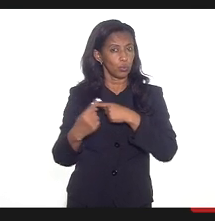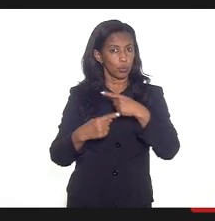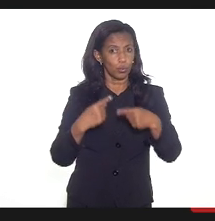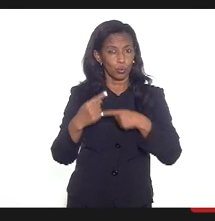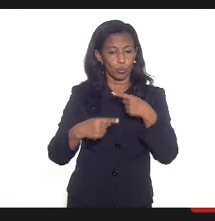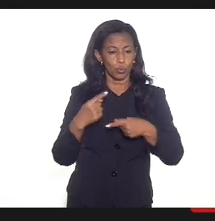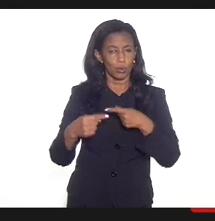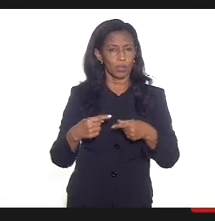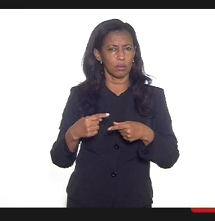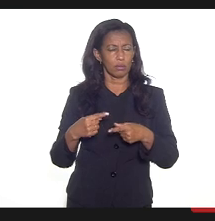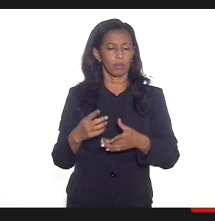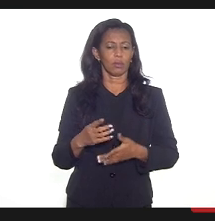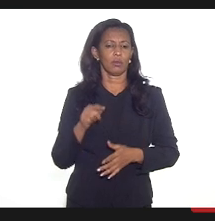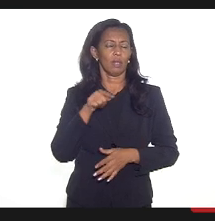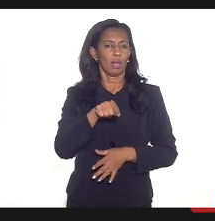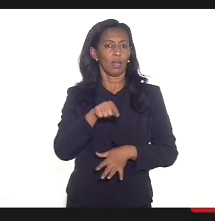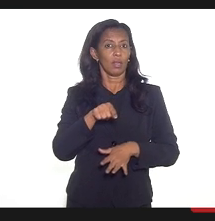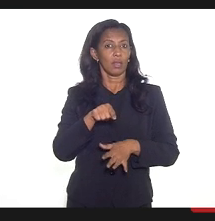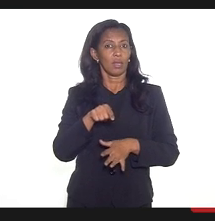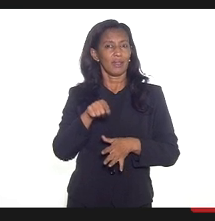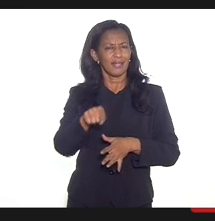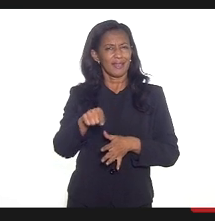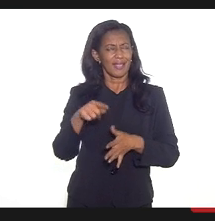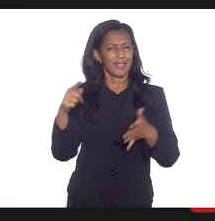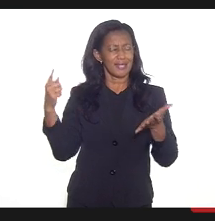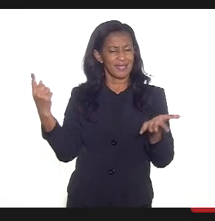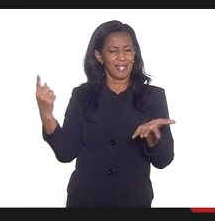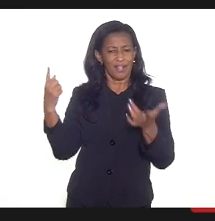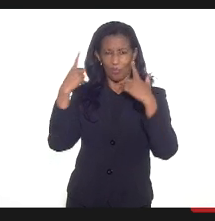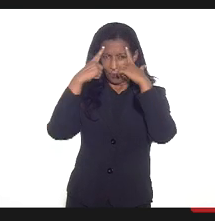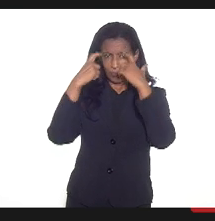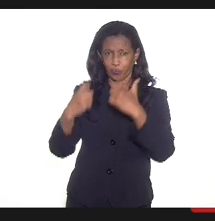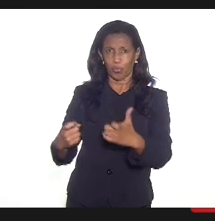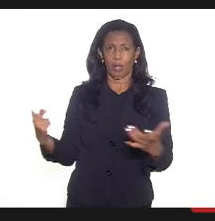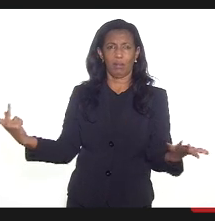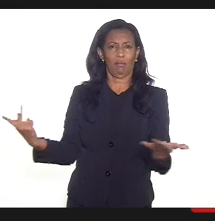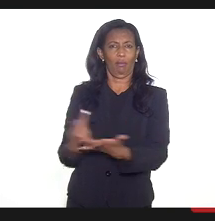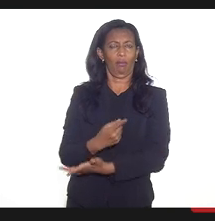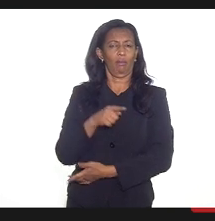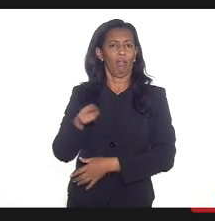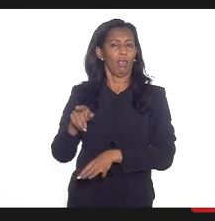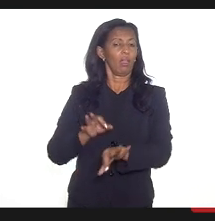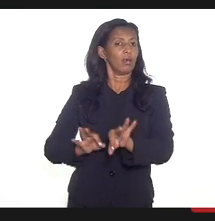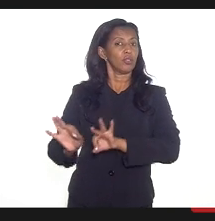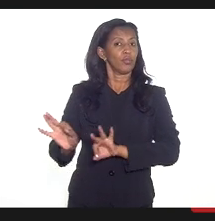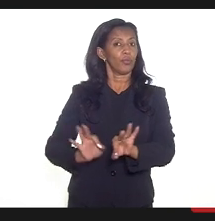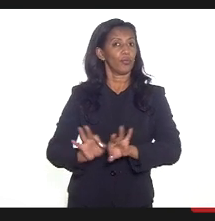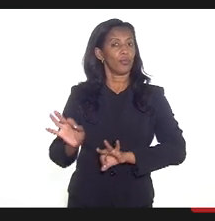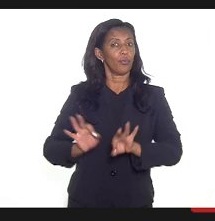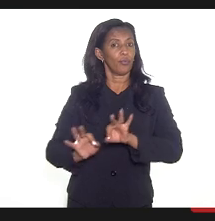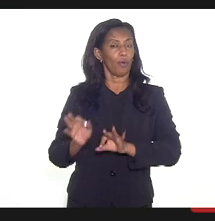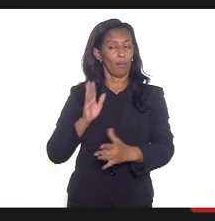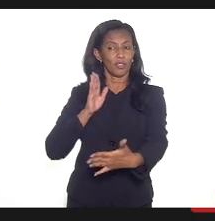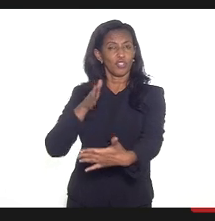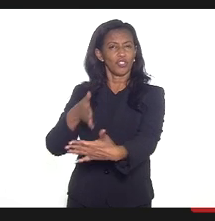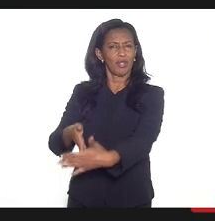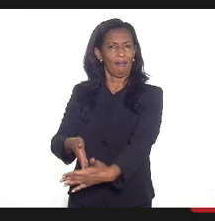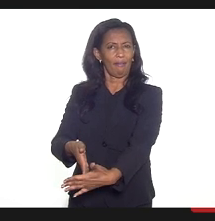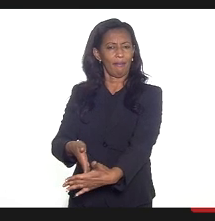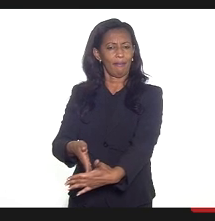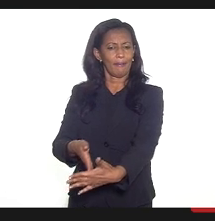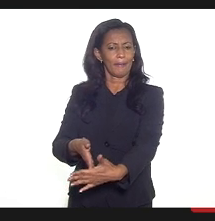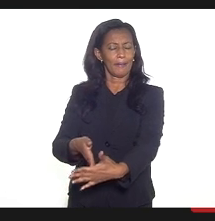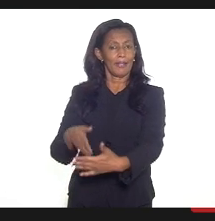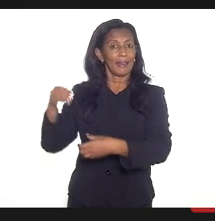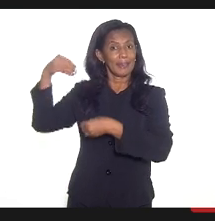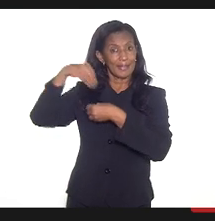pela questão dessa tragédia que está acontecendo de forma direta,